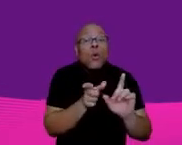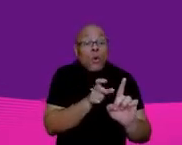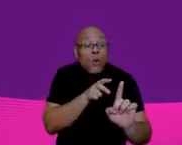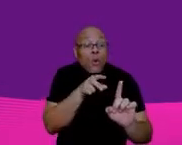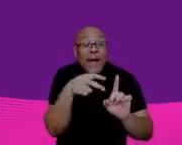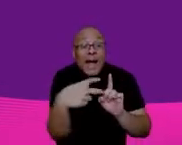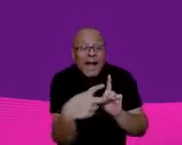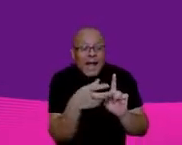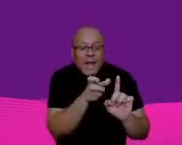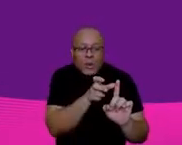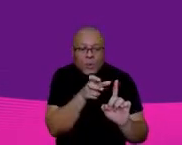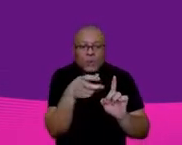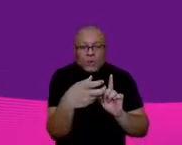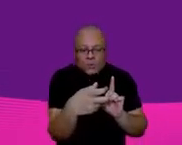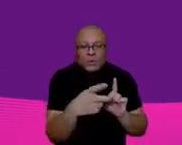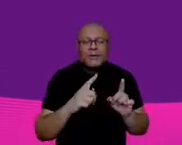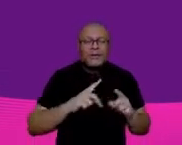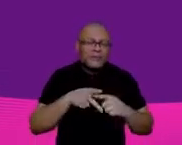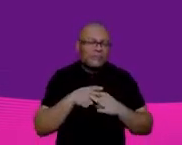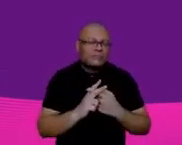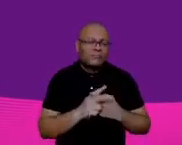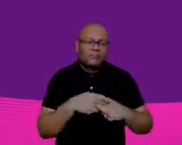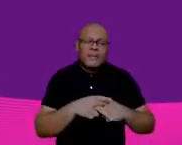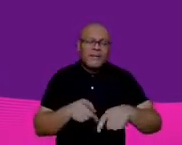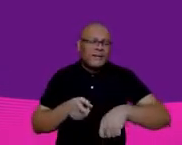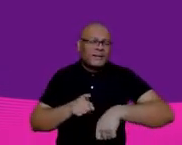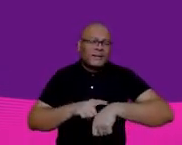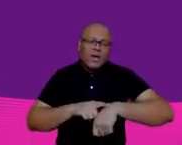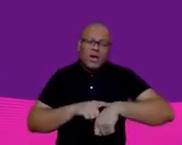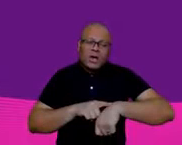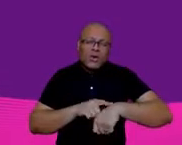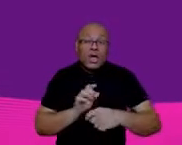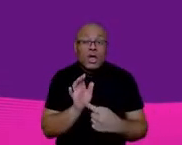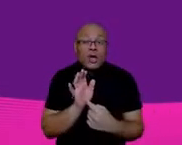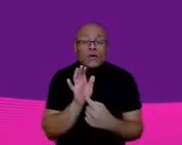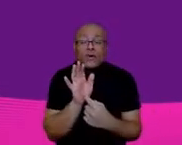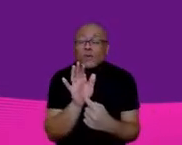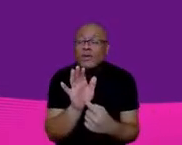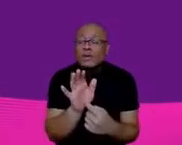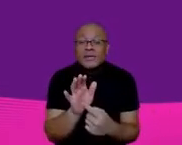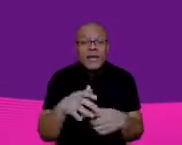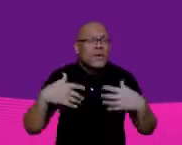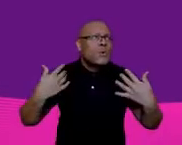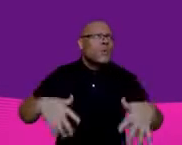conseguimos fazer os ajustes na cirurgia. Eu vou mostrar a vocês que é bastante incrível mesmo.